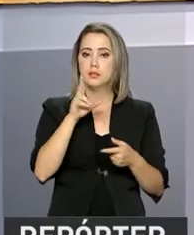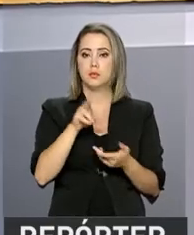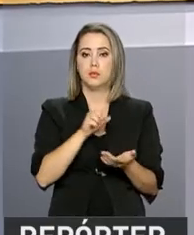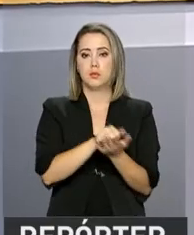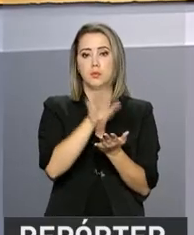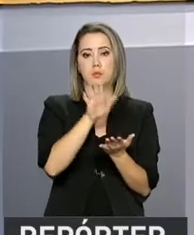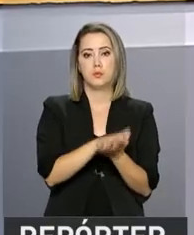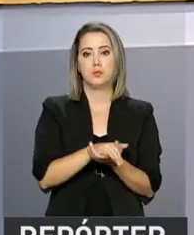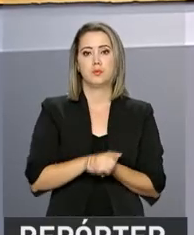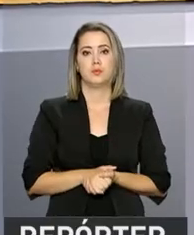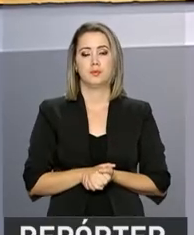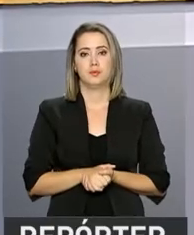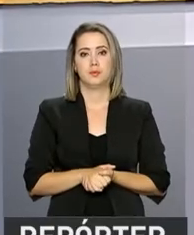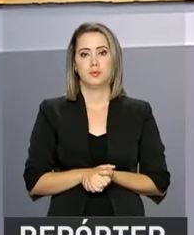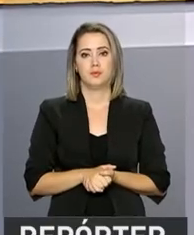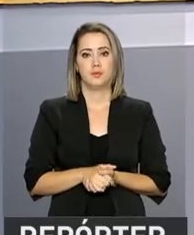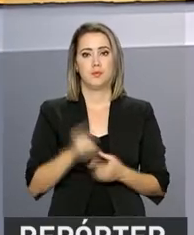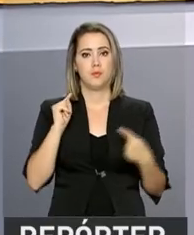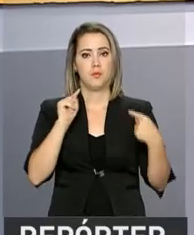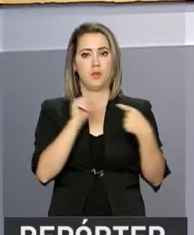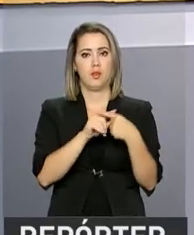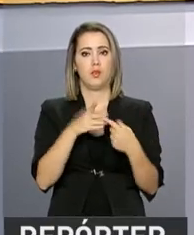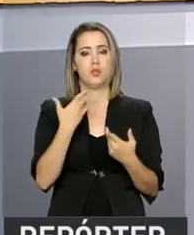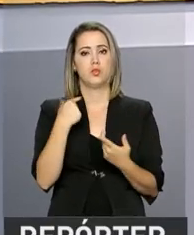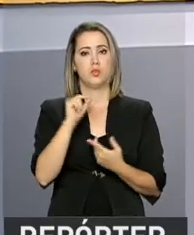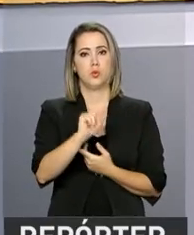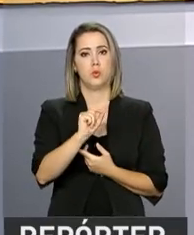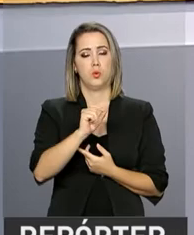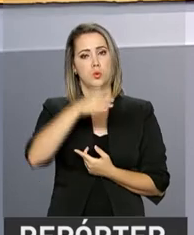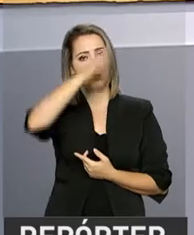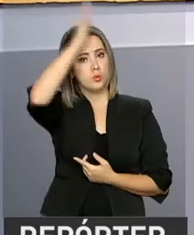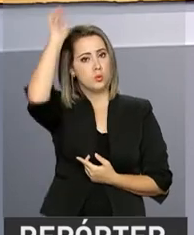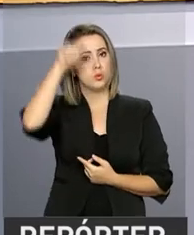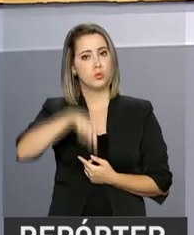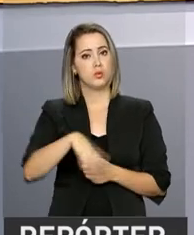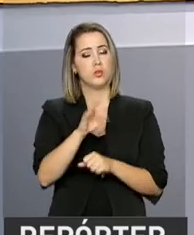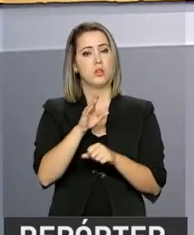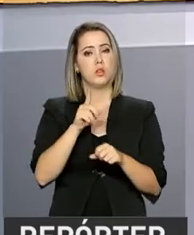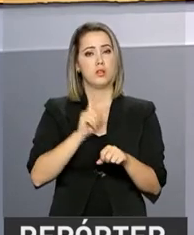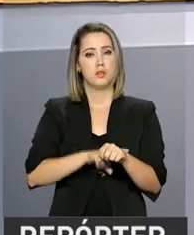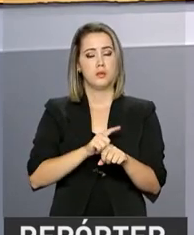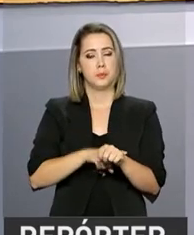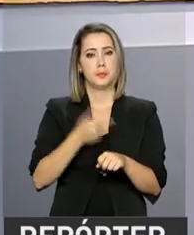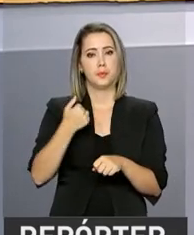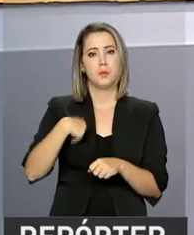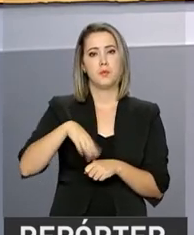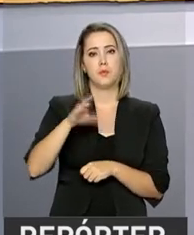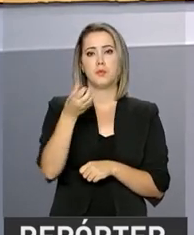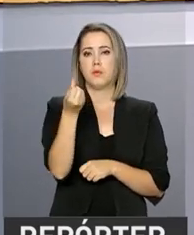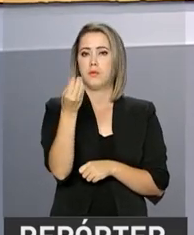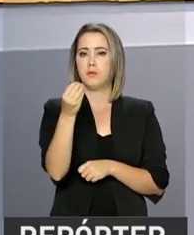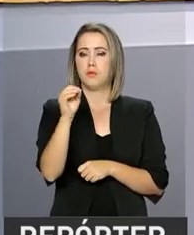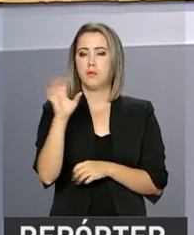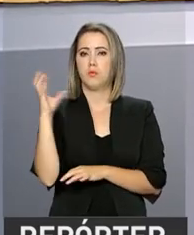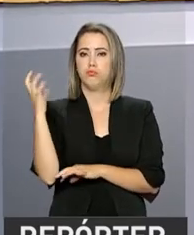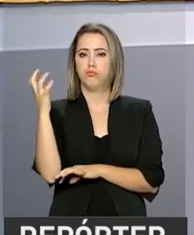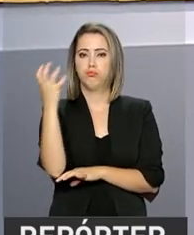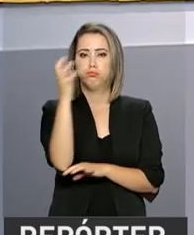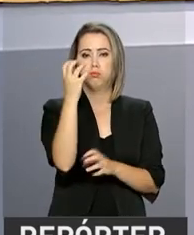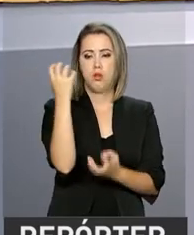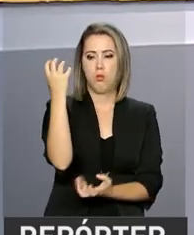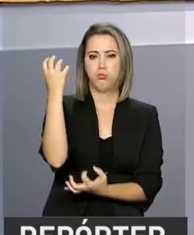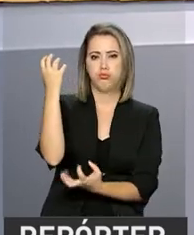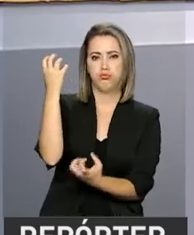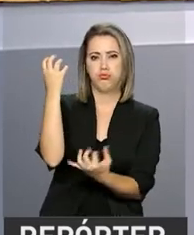detenção ou multa. Olha, de acordo com o Corpo de Bombeiros, nesta época do ano, são registrados em média 600 incêndios por